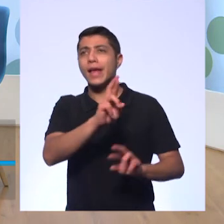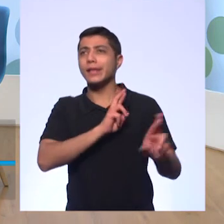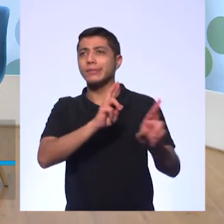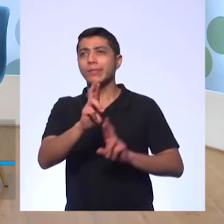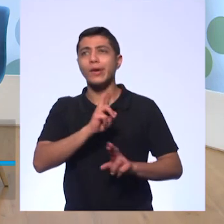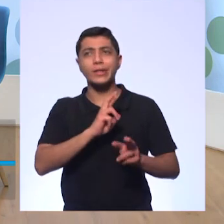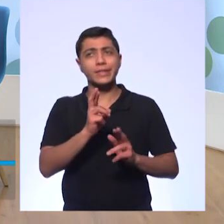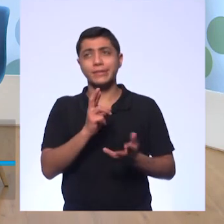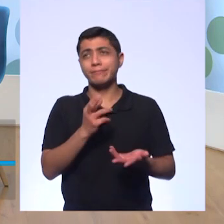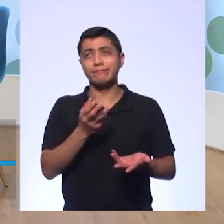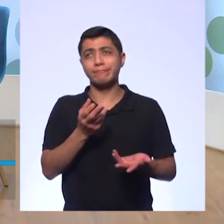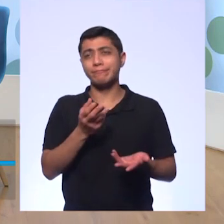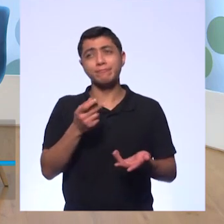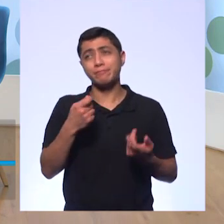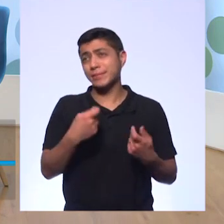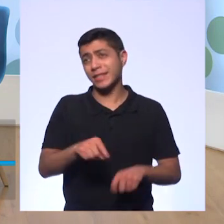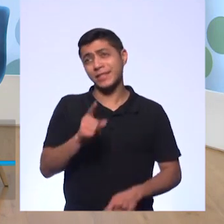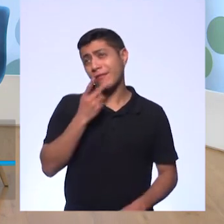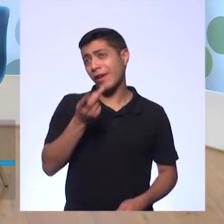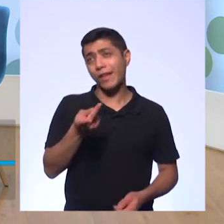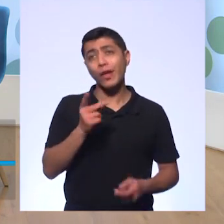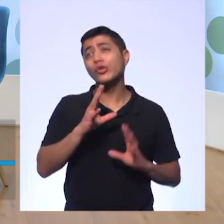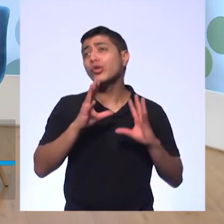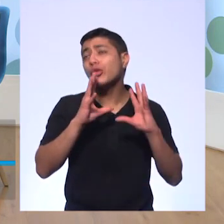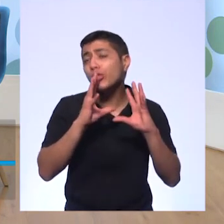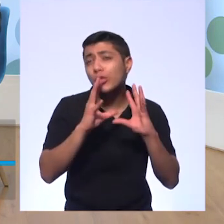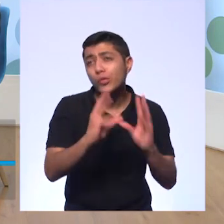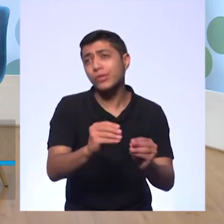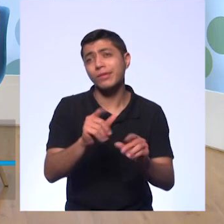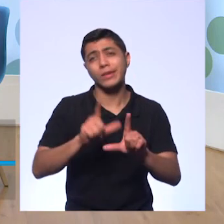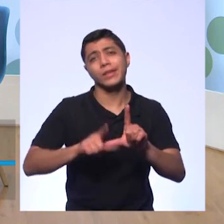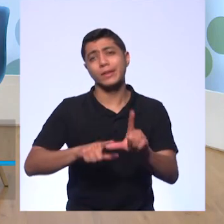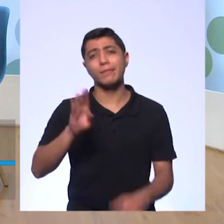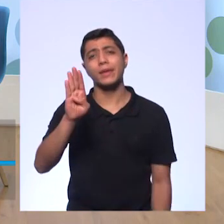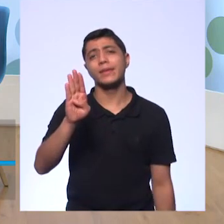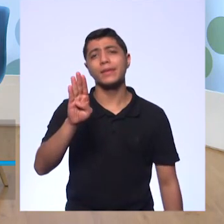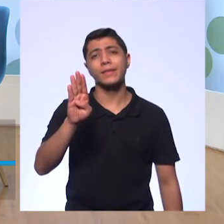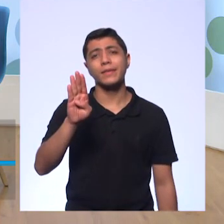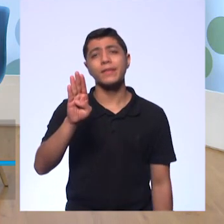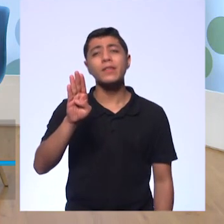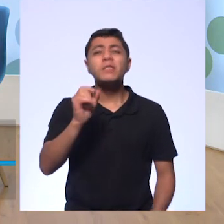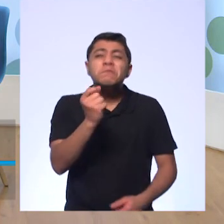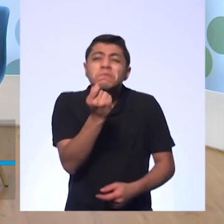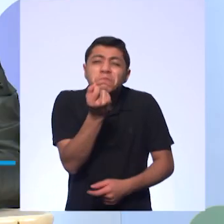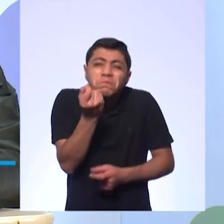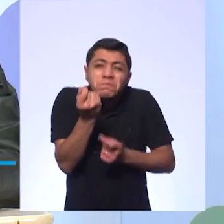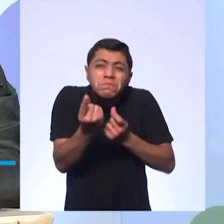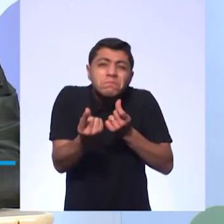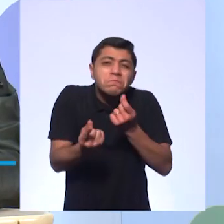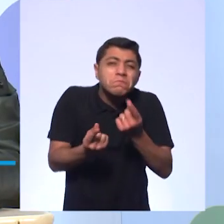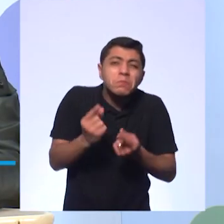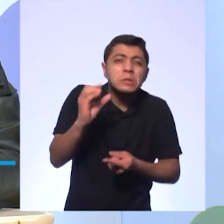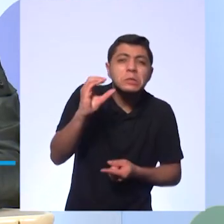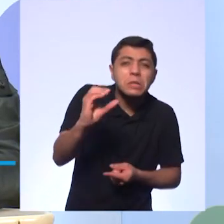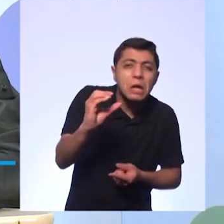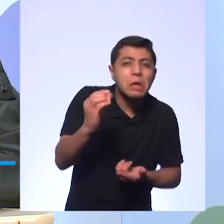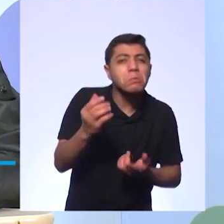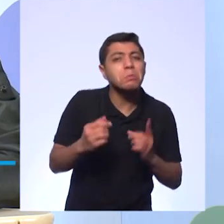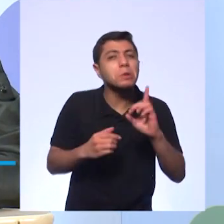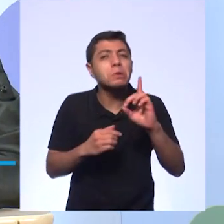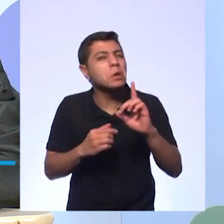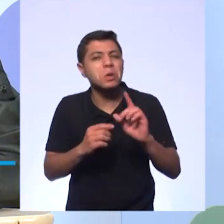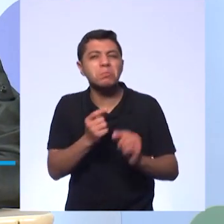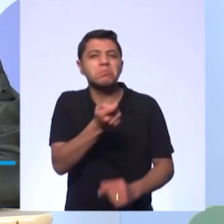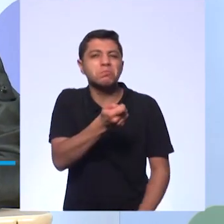bombou letra B. Aparece um Czinho ou um D assim perdido, mas a galera aqui tá bem ligada no Enem